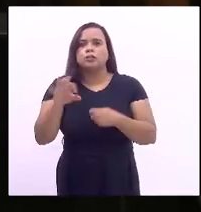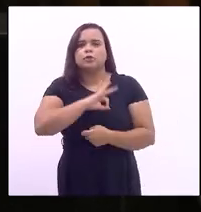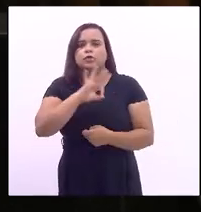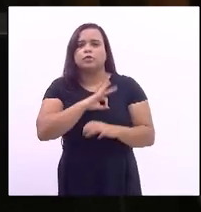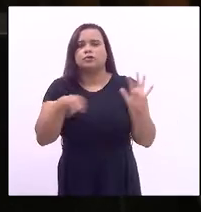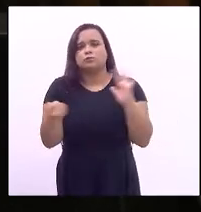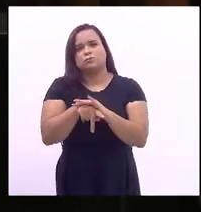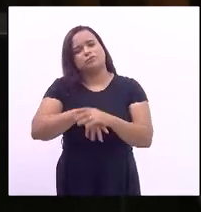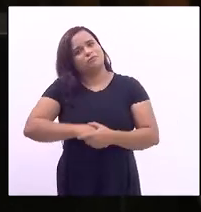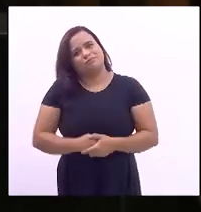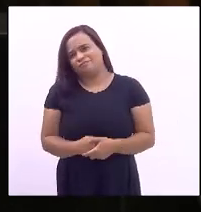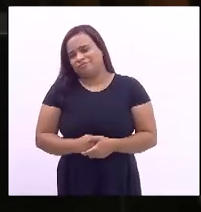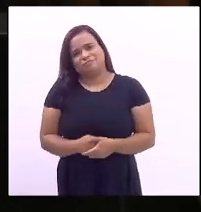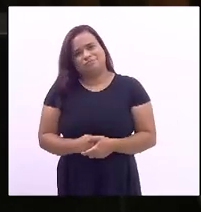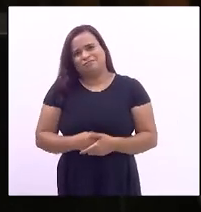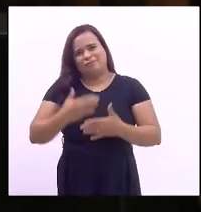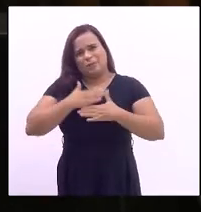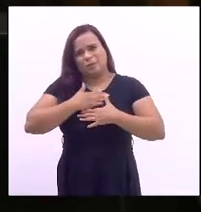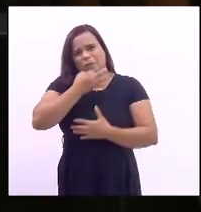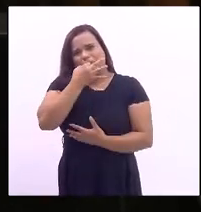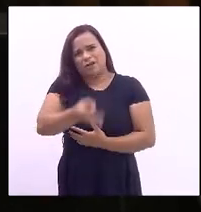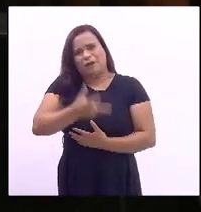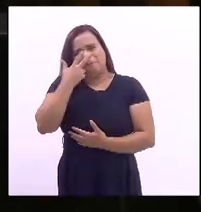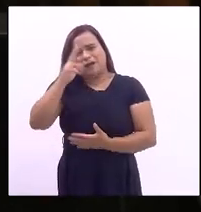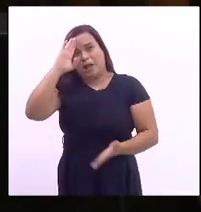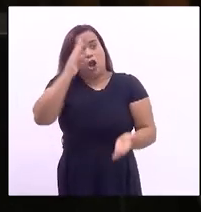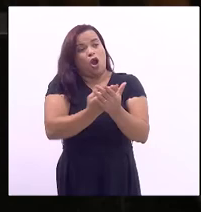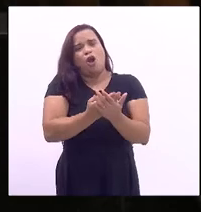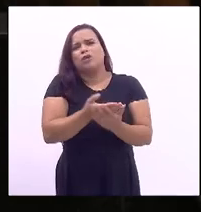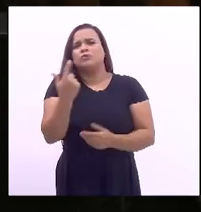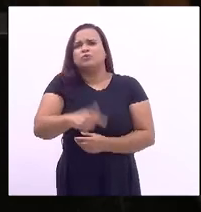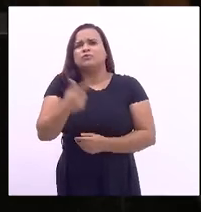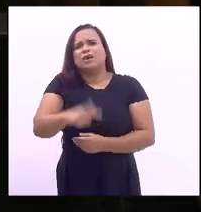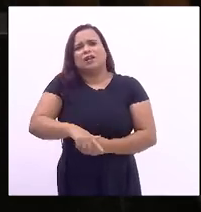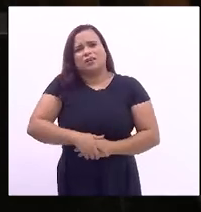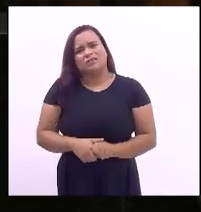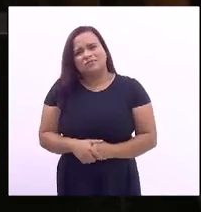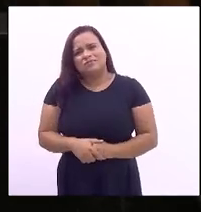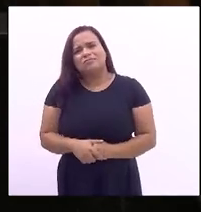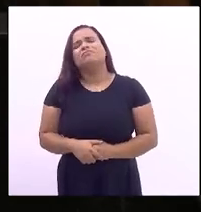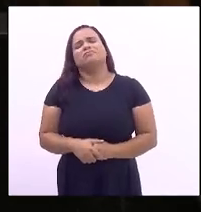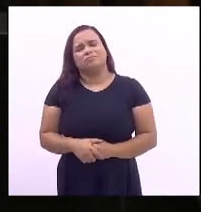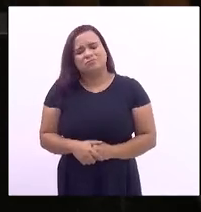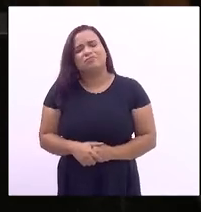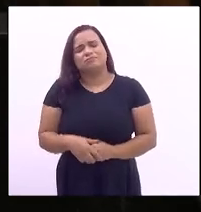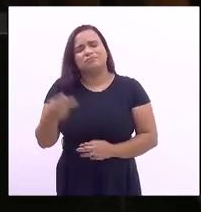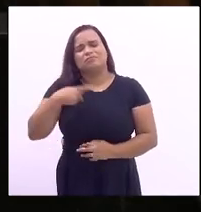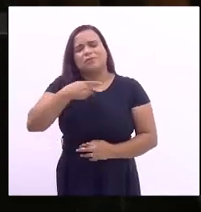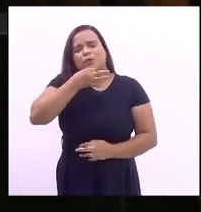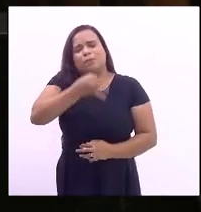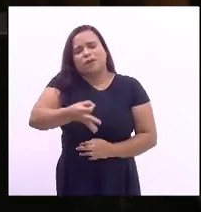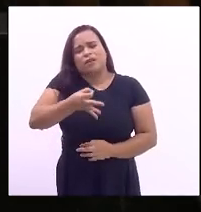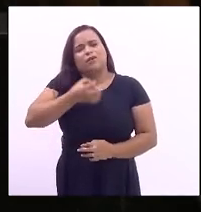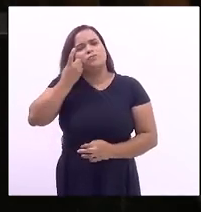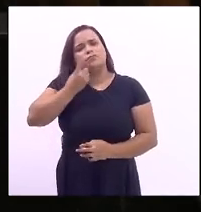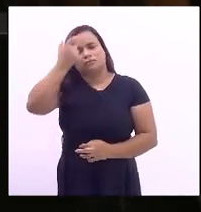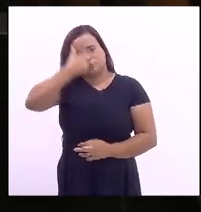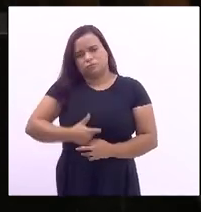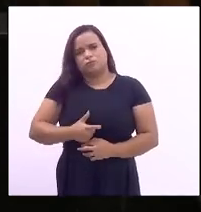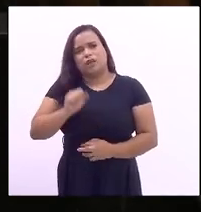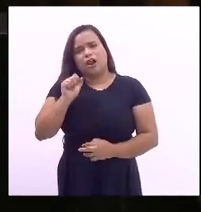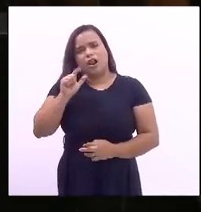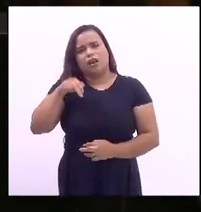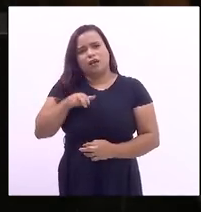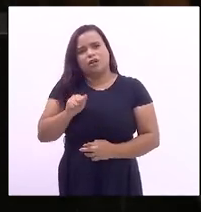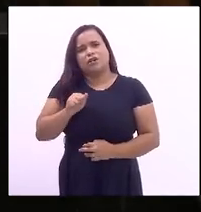policial para mim isso não é confiança para mim deputada Ana Passos isso